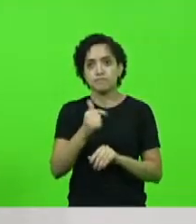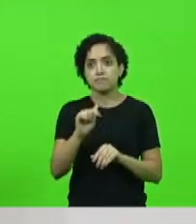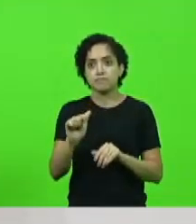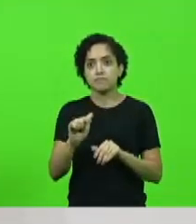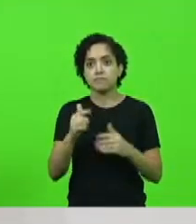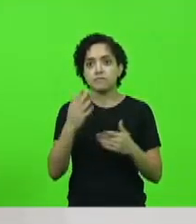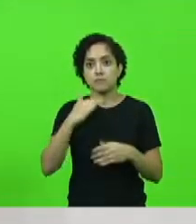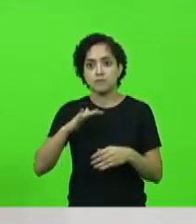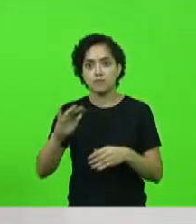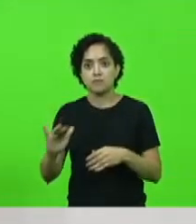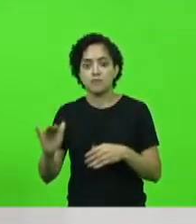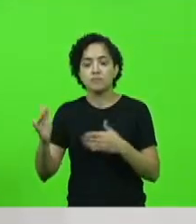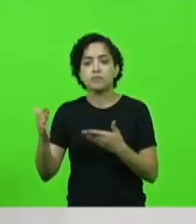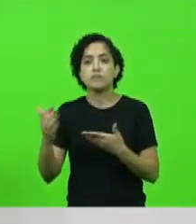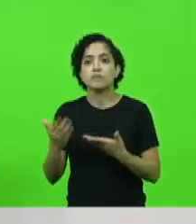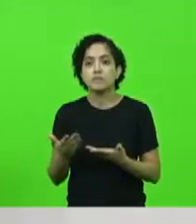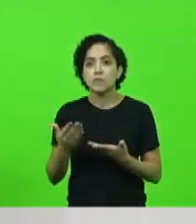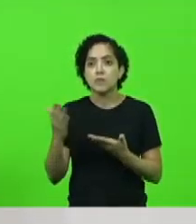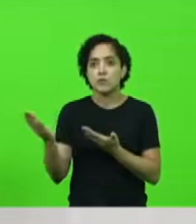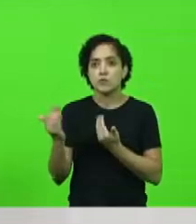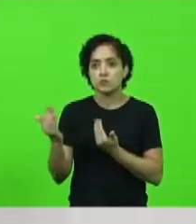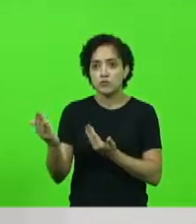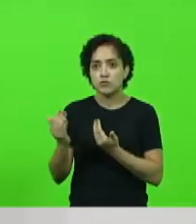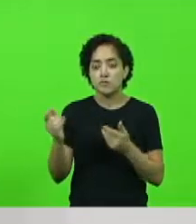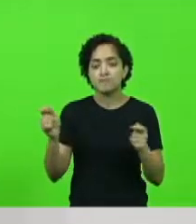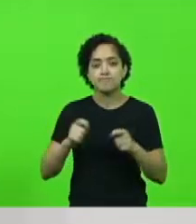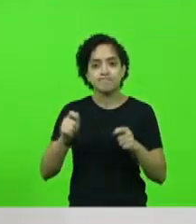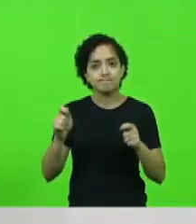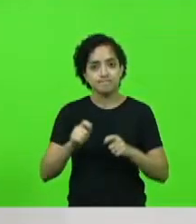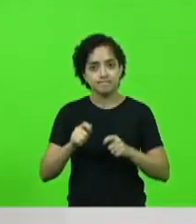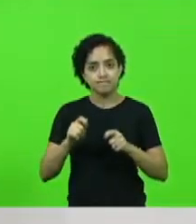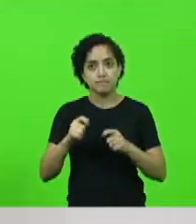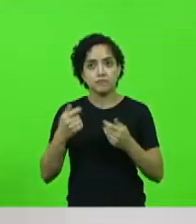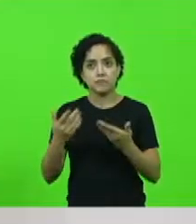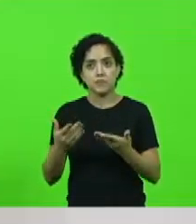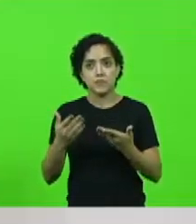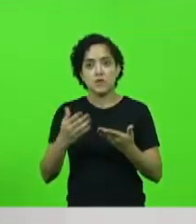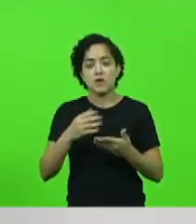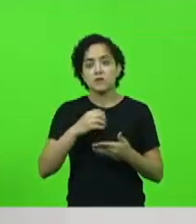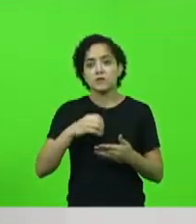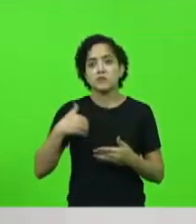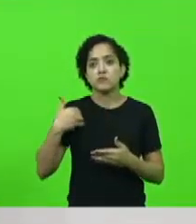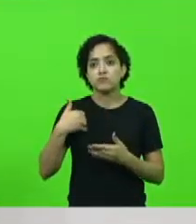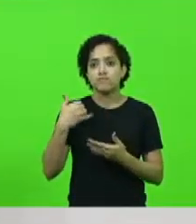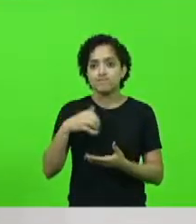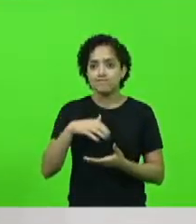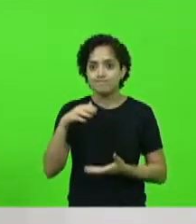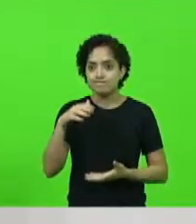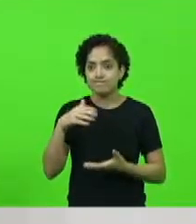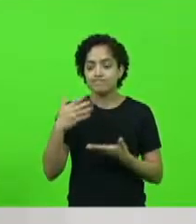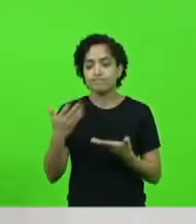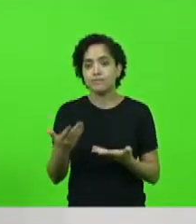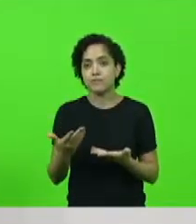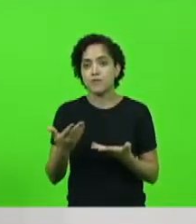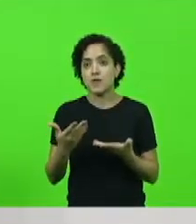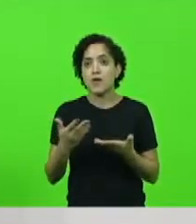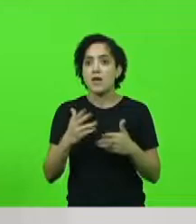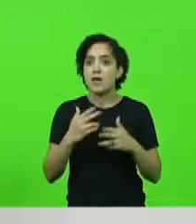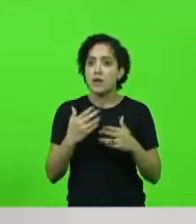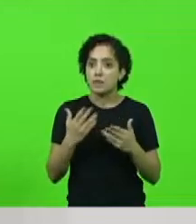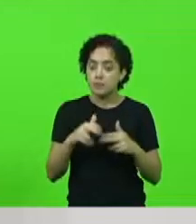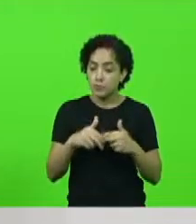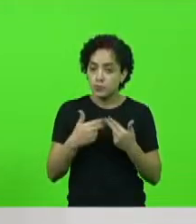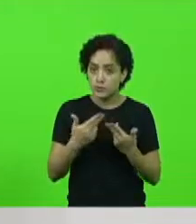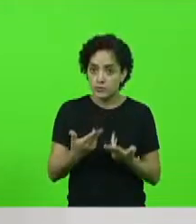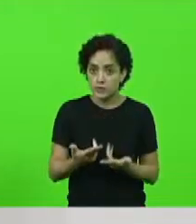sem infância, nenhum jovem sem possibilidades, nenhum idoso sem uma venerável velhice. E é por isso, e deve ser